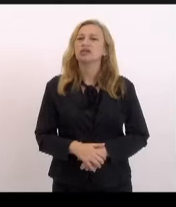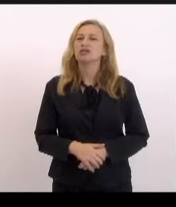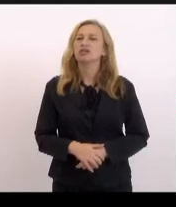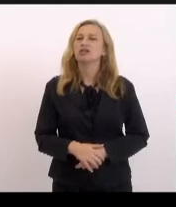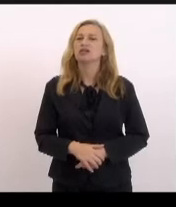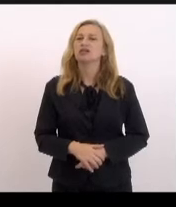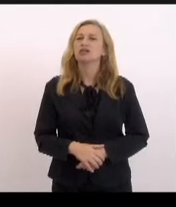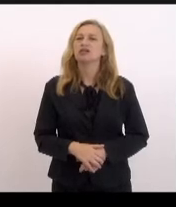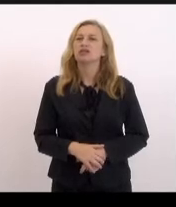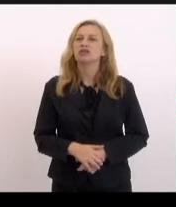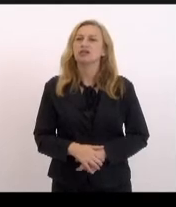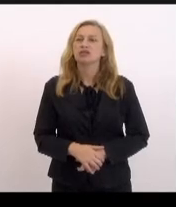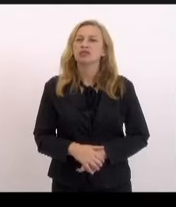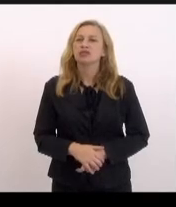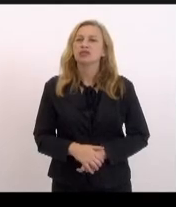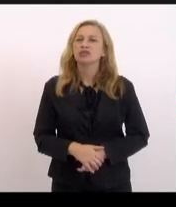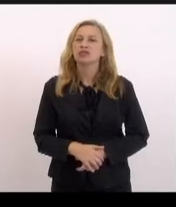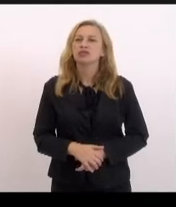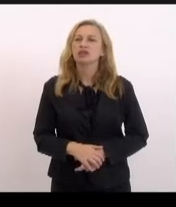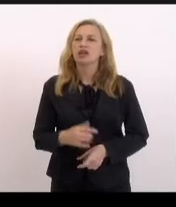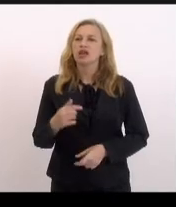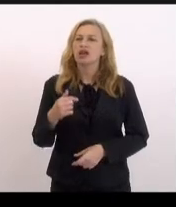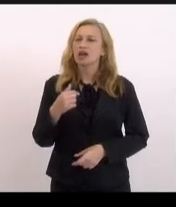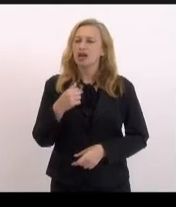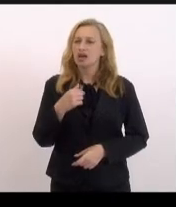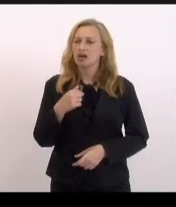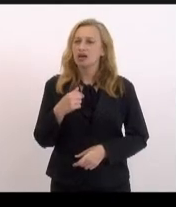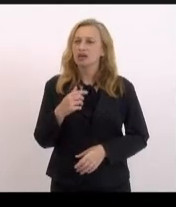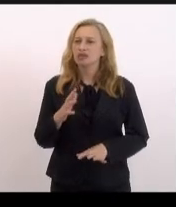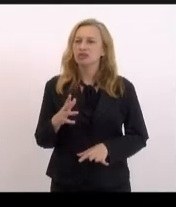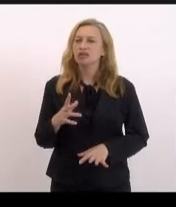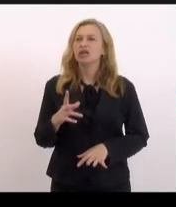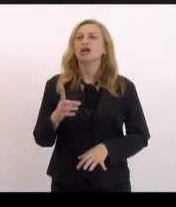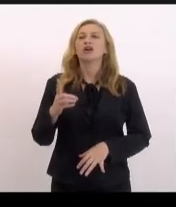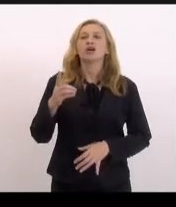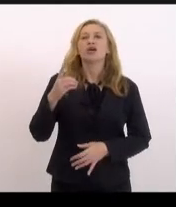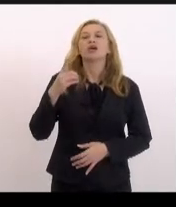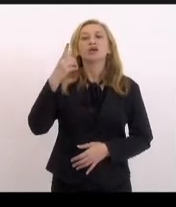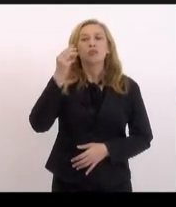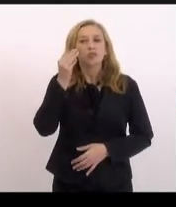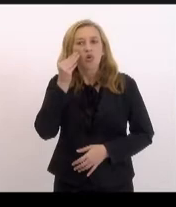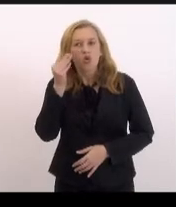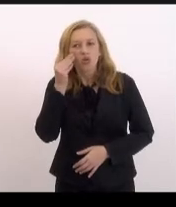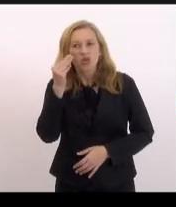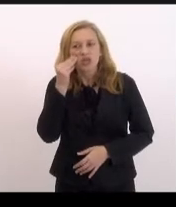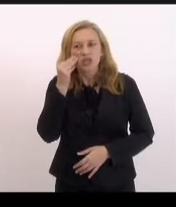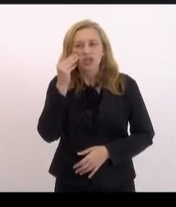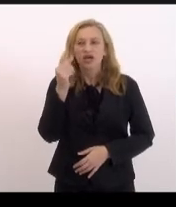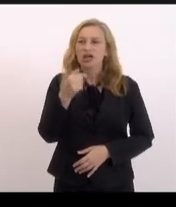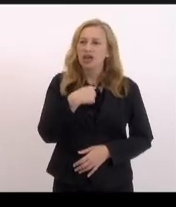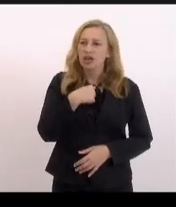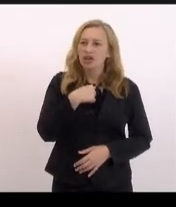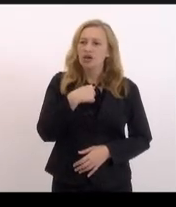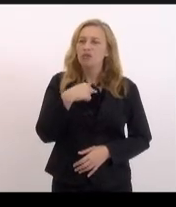Flávio Serafini, tia Ju. Mônica. Flávio Serafini, final. Serafini.